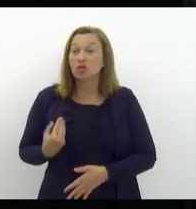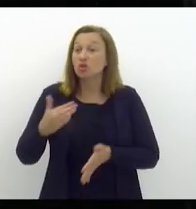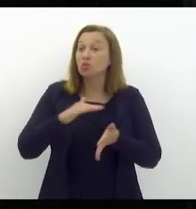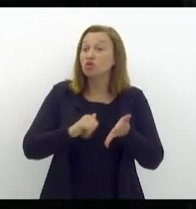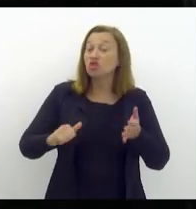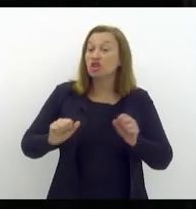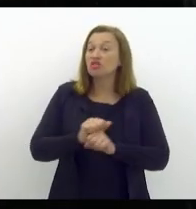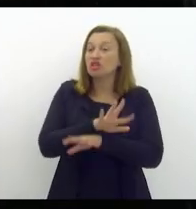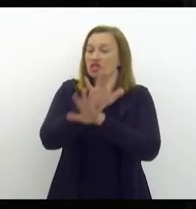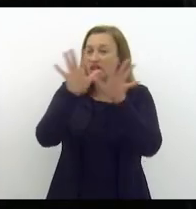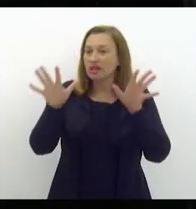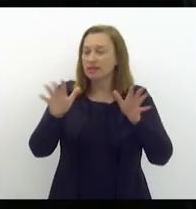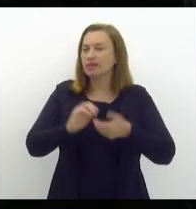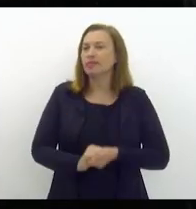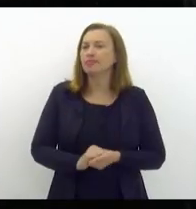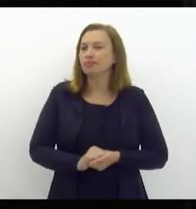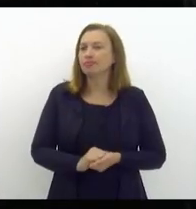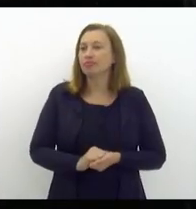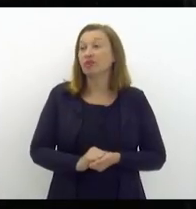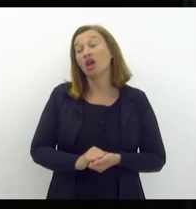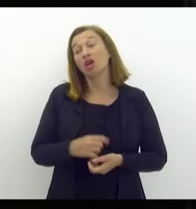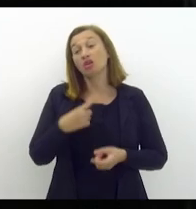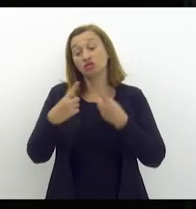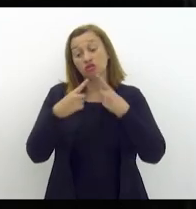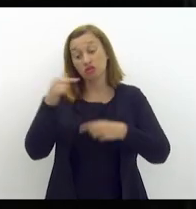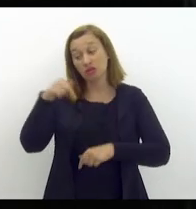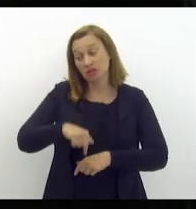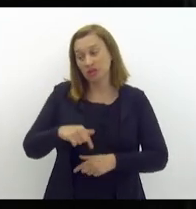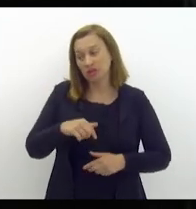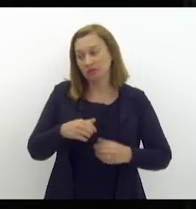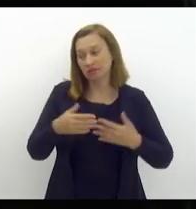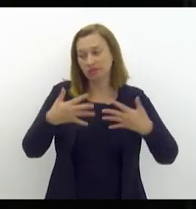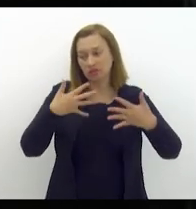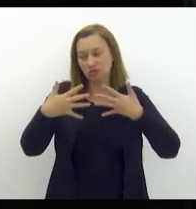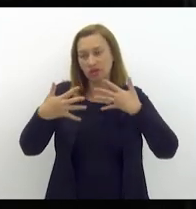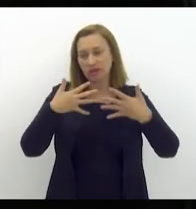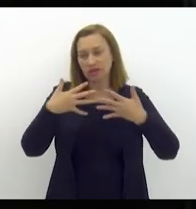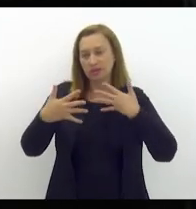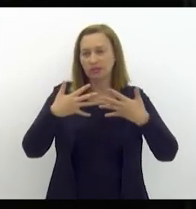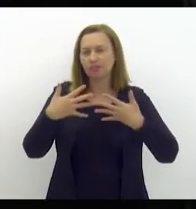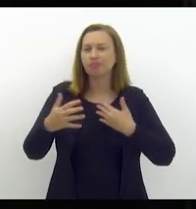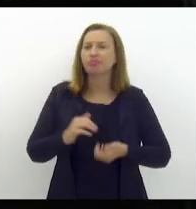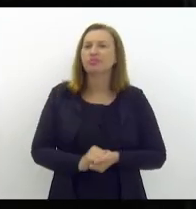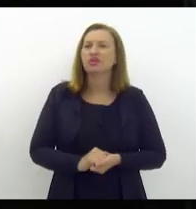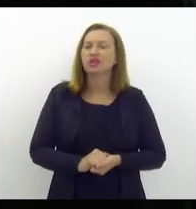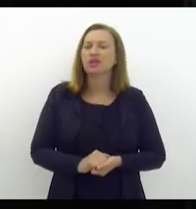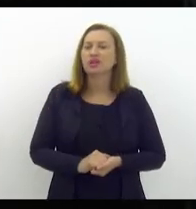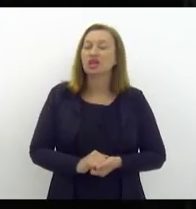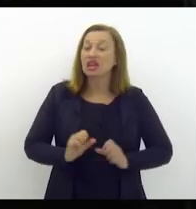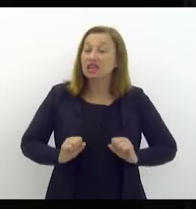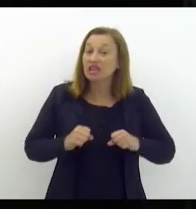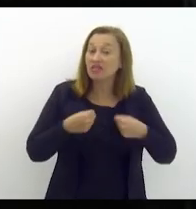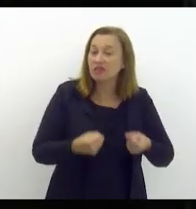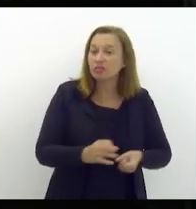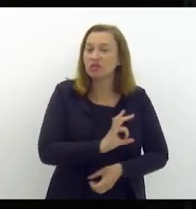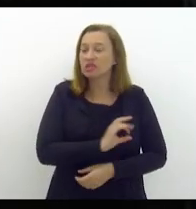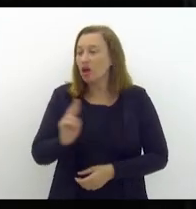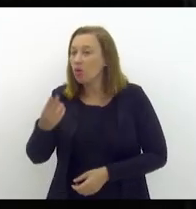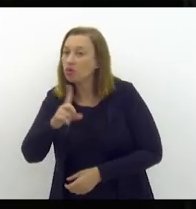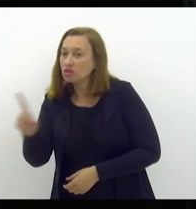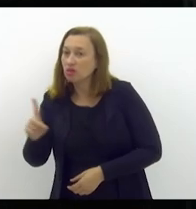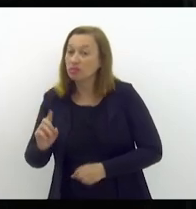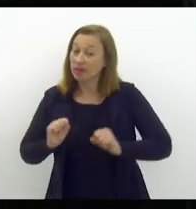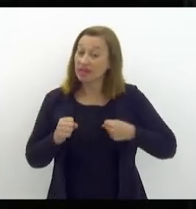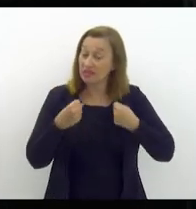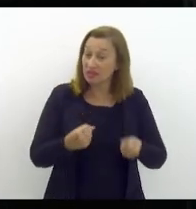transparência. Esse é o debate que nós estamos fazendo aqui. Não se trata daqueles que defendem ou daqueles que não defendem o policial, até porque para defender